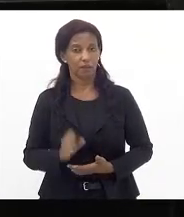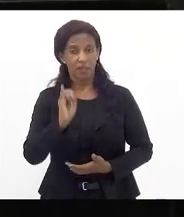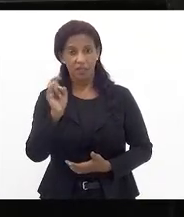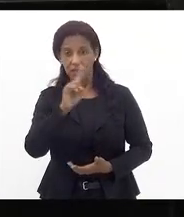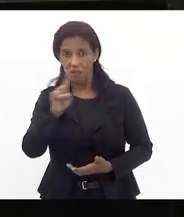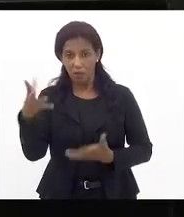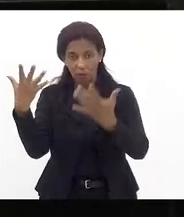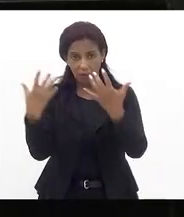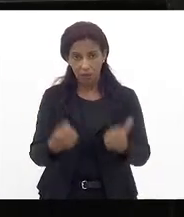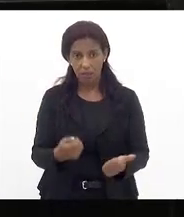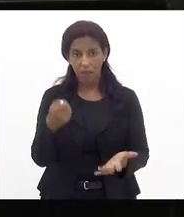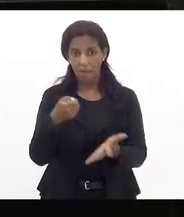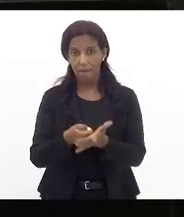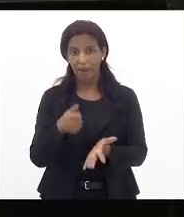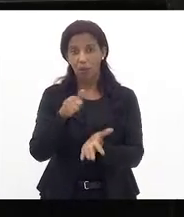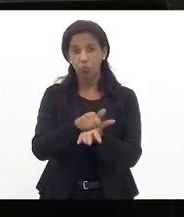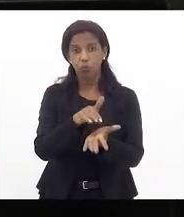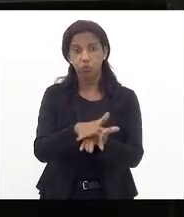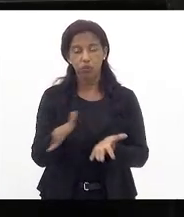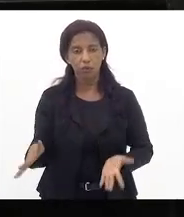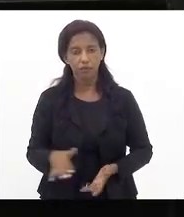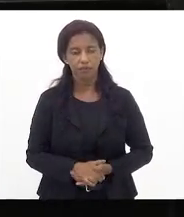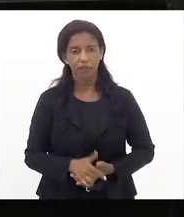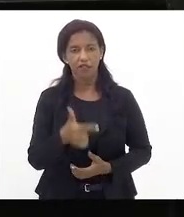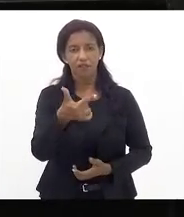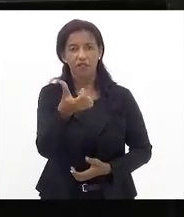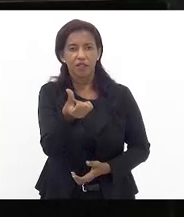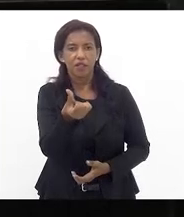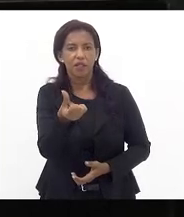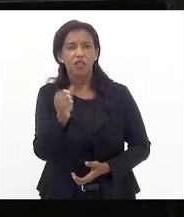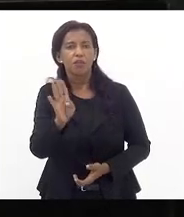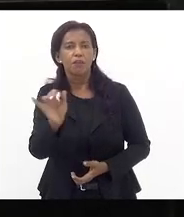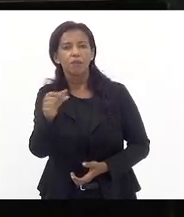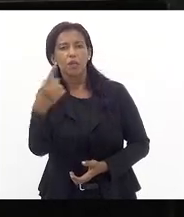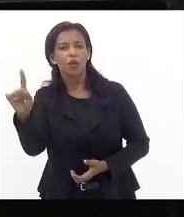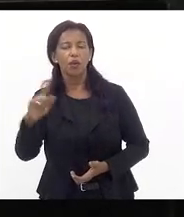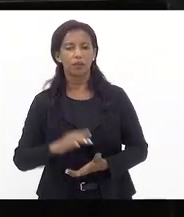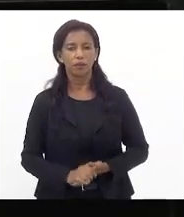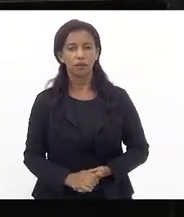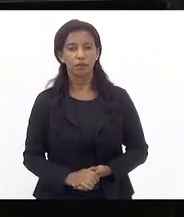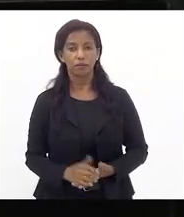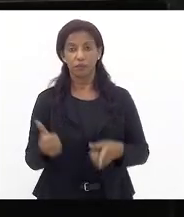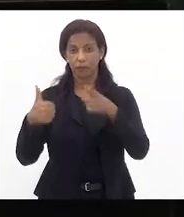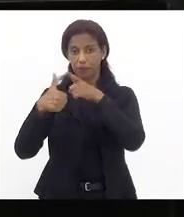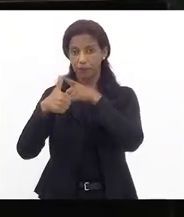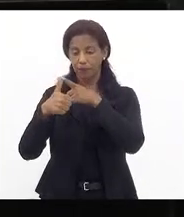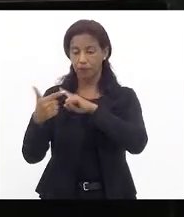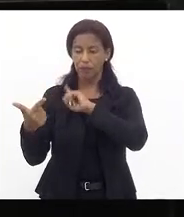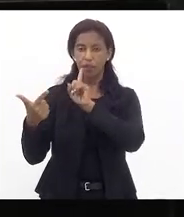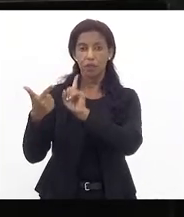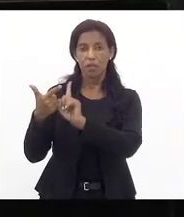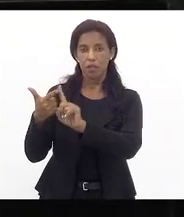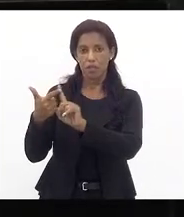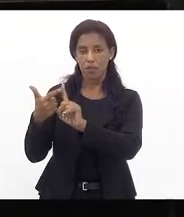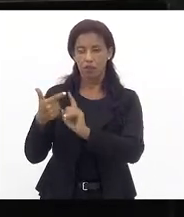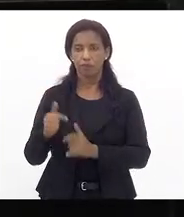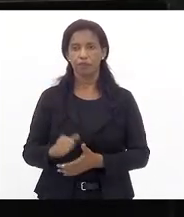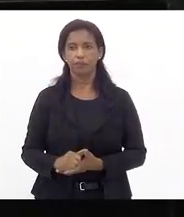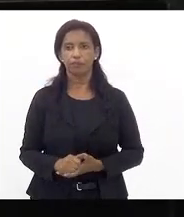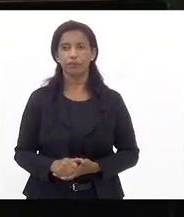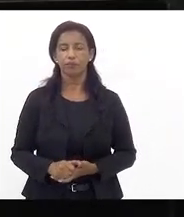Se não aderir ao regime, paga a multa, paga os 26 bilhões. Este é o primeiro ponto. O segundo ponto, deputado de